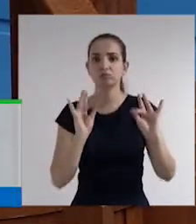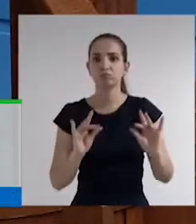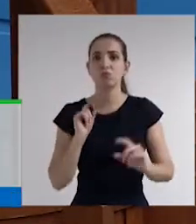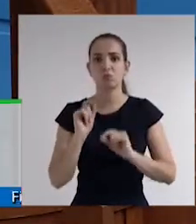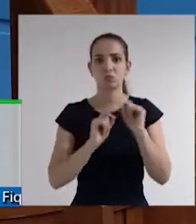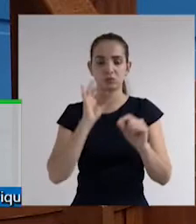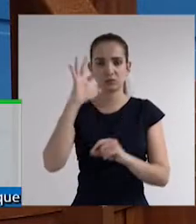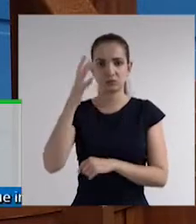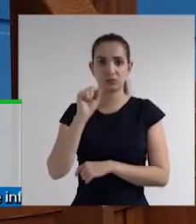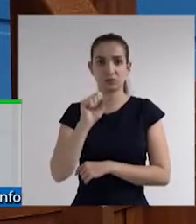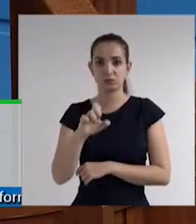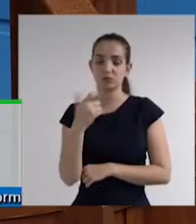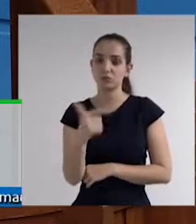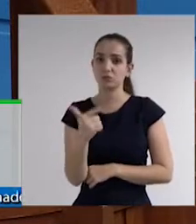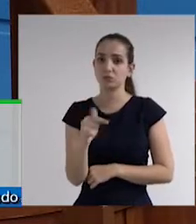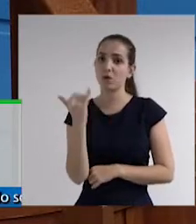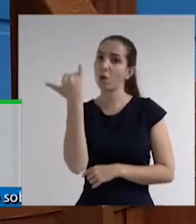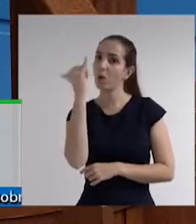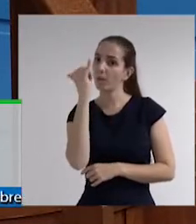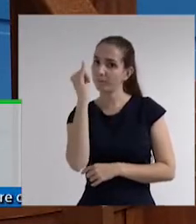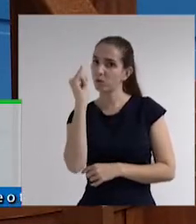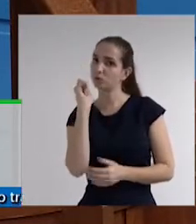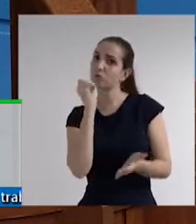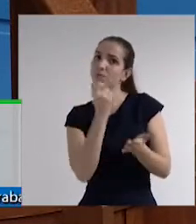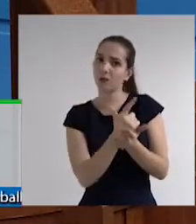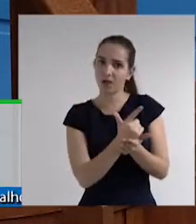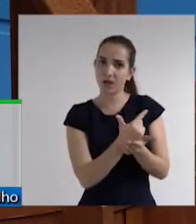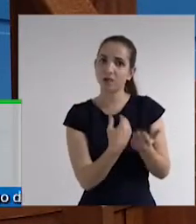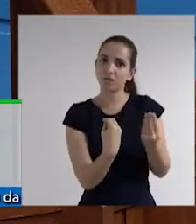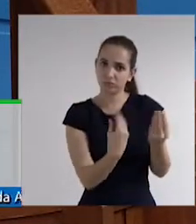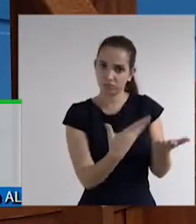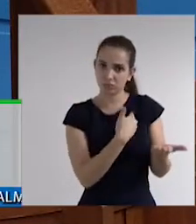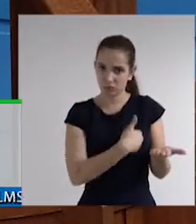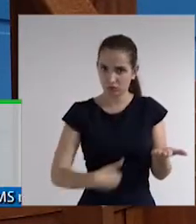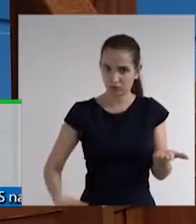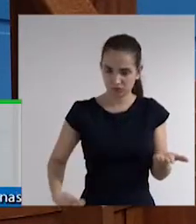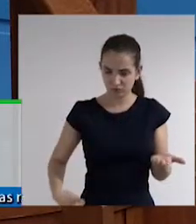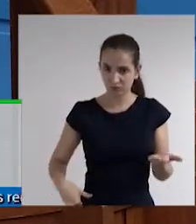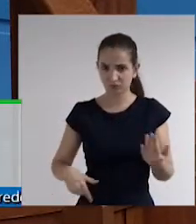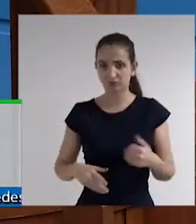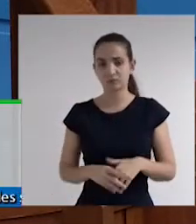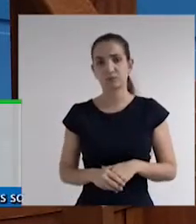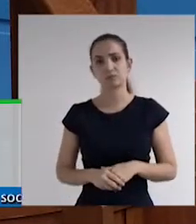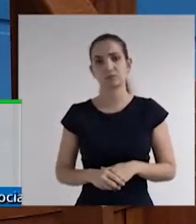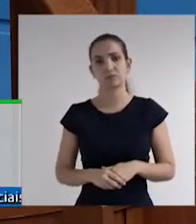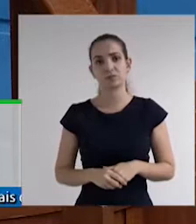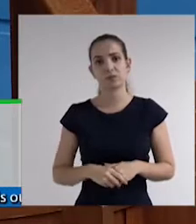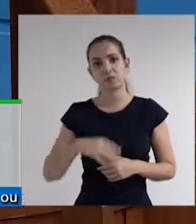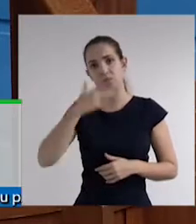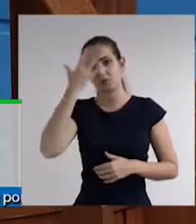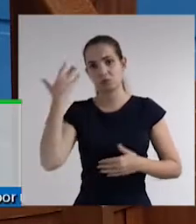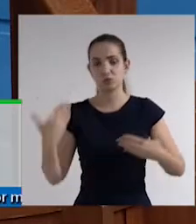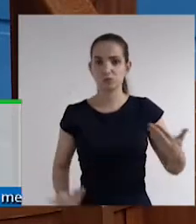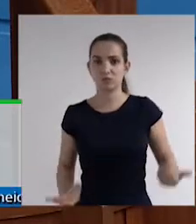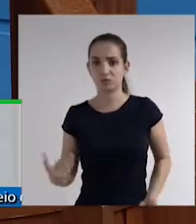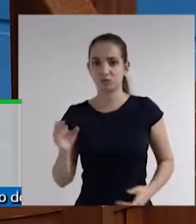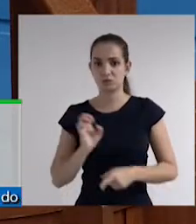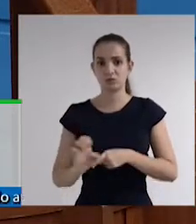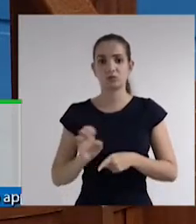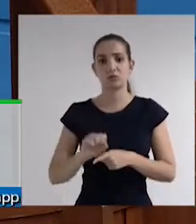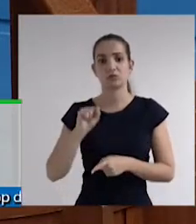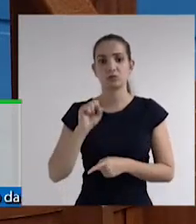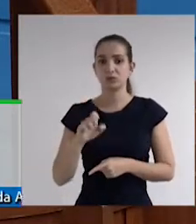não tiver arrecadação que suporte o pagamento da folha de pagamento dos servidores do Estado, se não